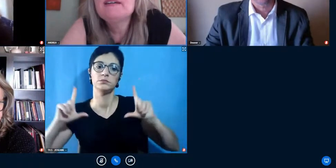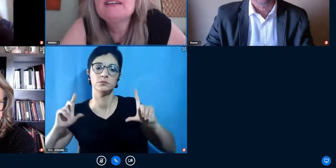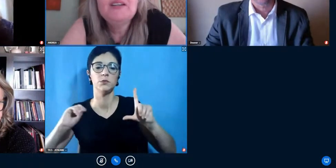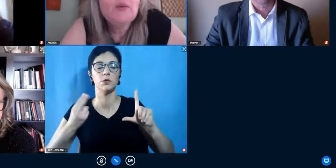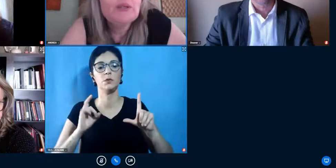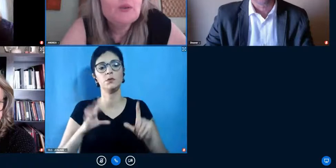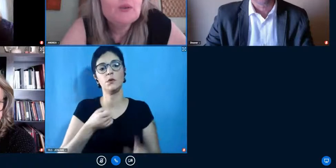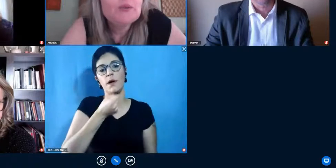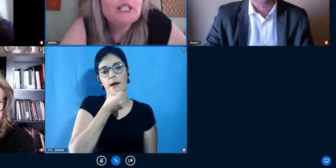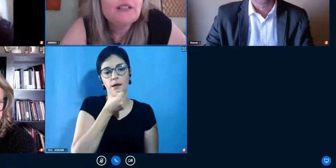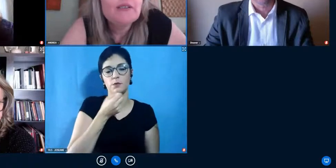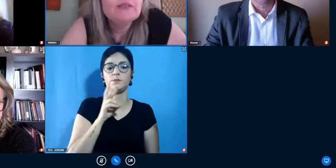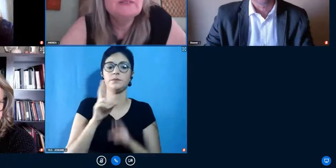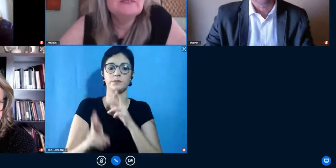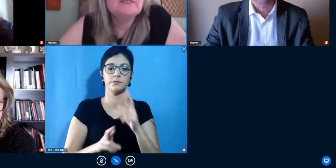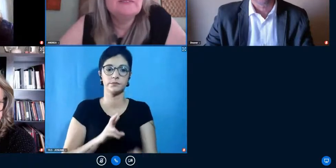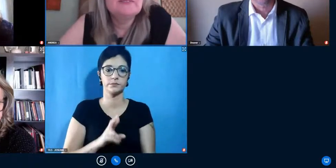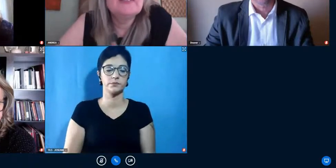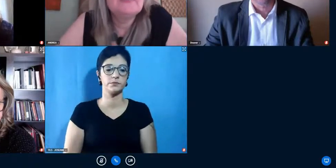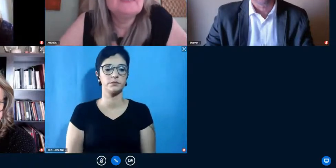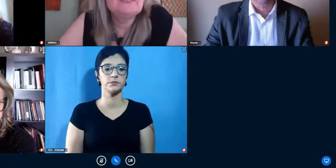responder, enquanto